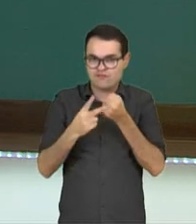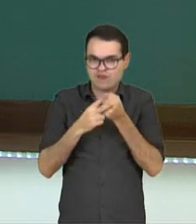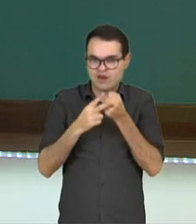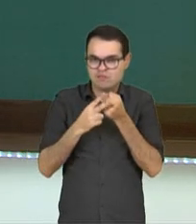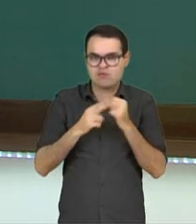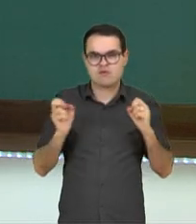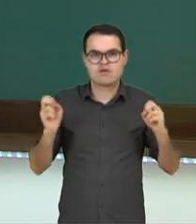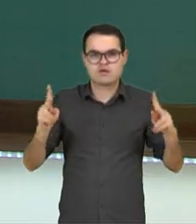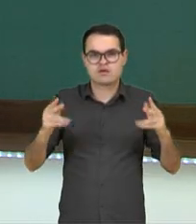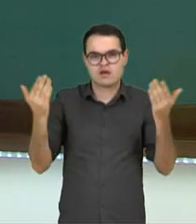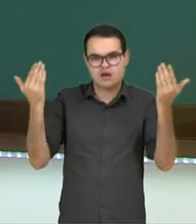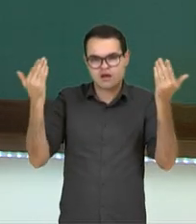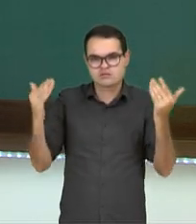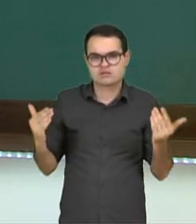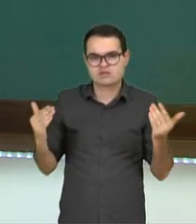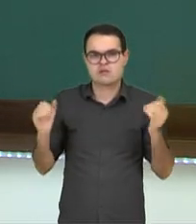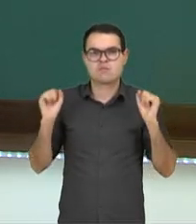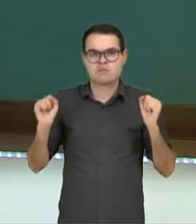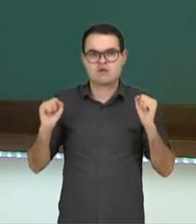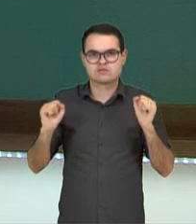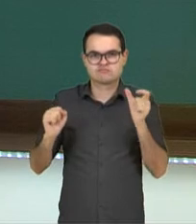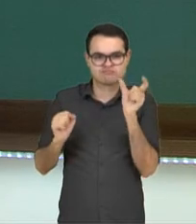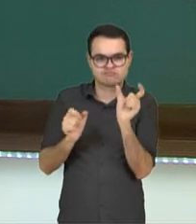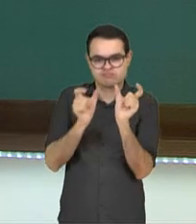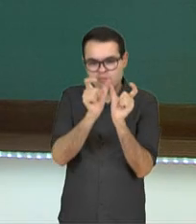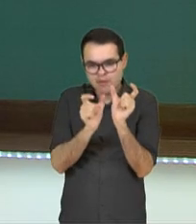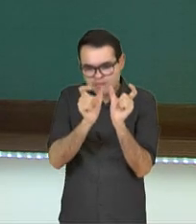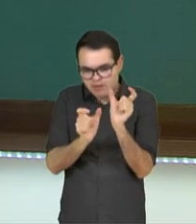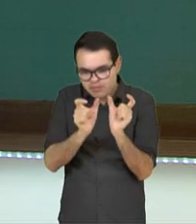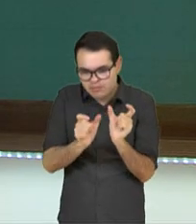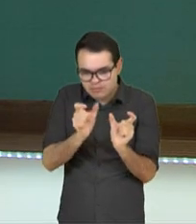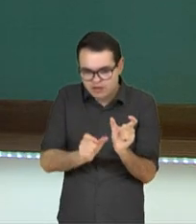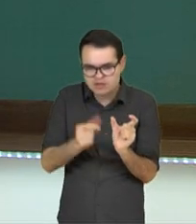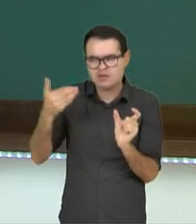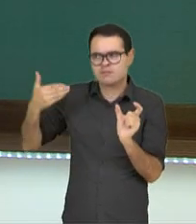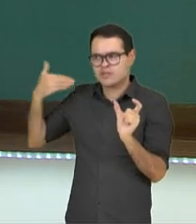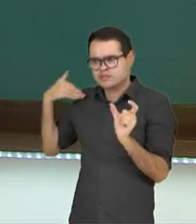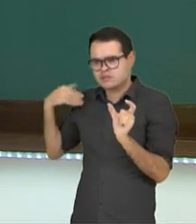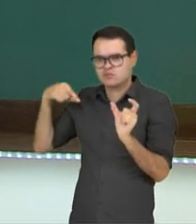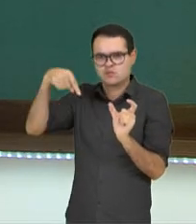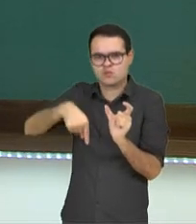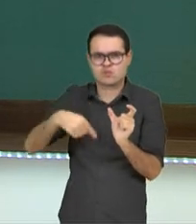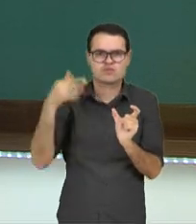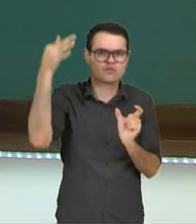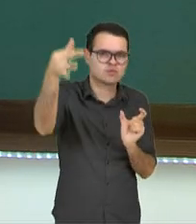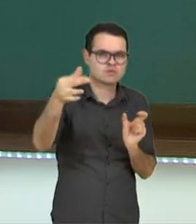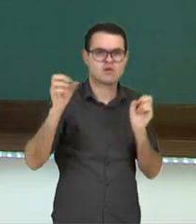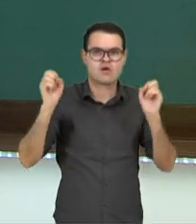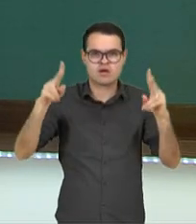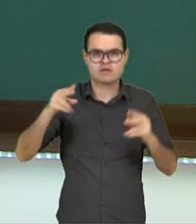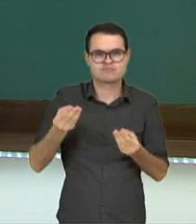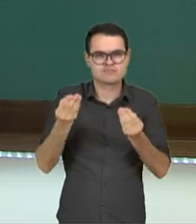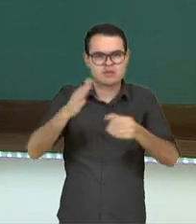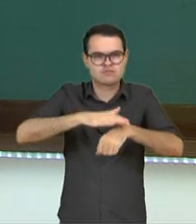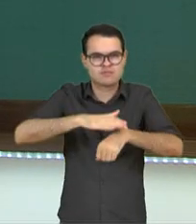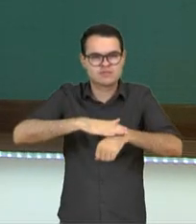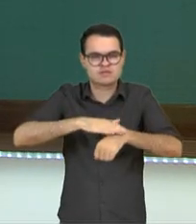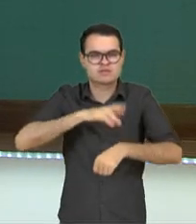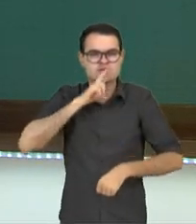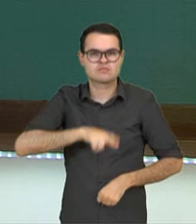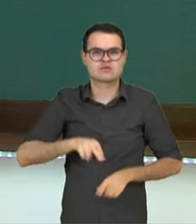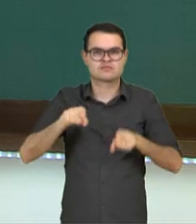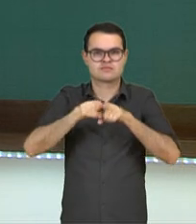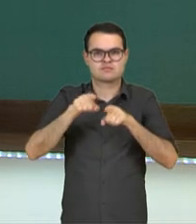Então, analisando isso, como pode ser conjugado, eu quero que vocês procurem, nesse tempinho que eu vou dar a vocês, qual a